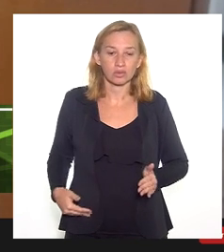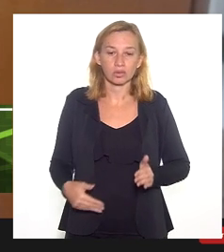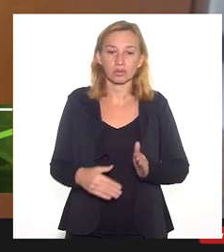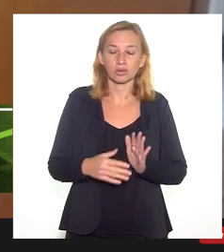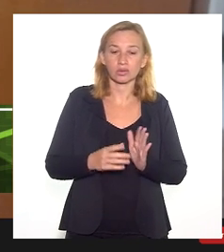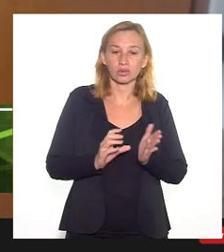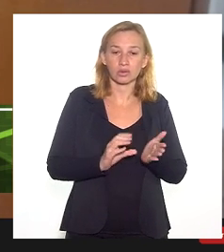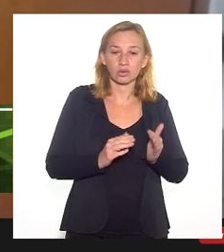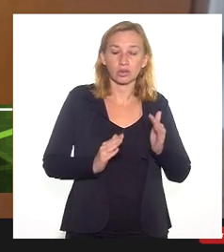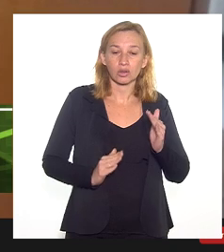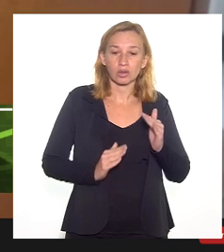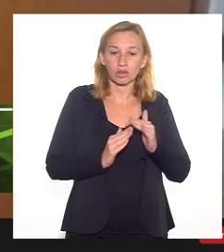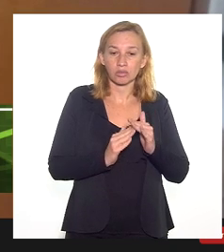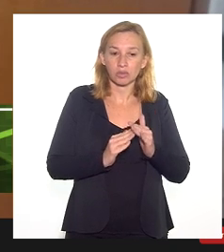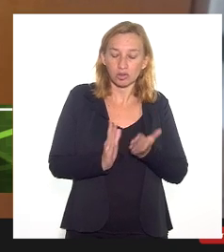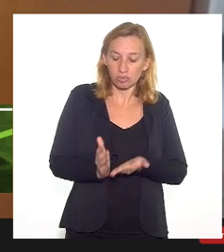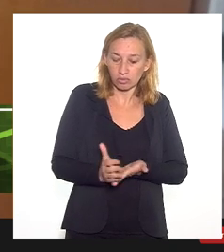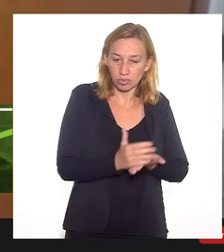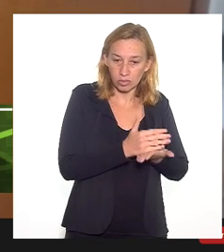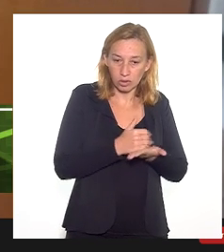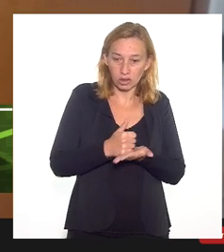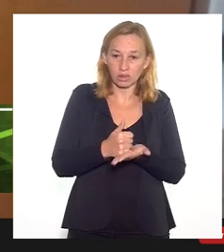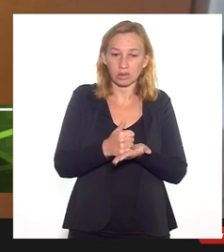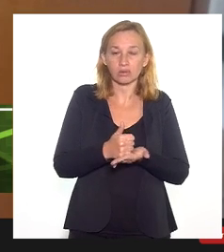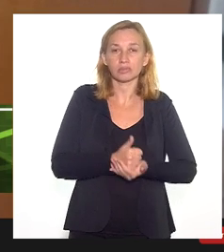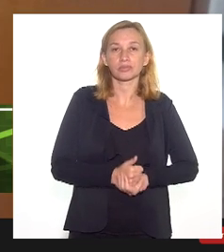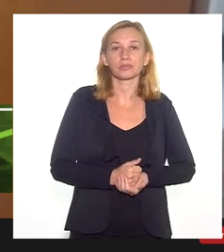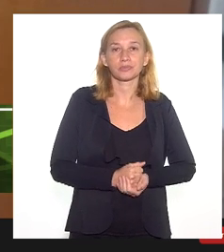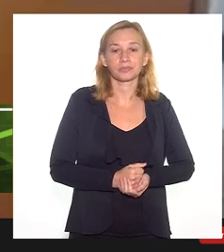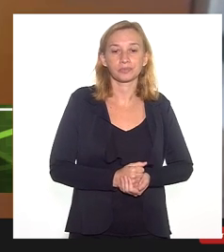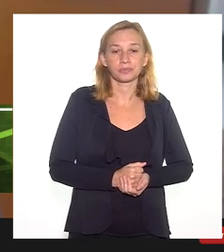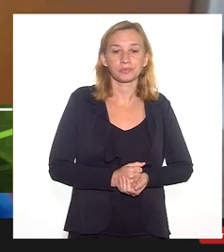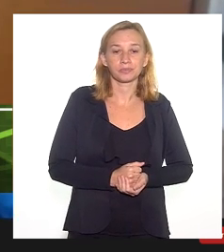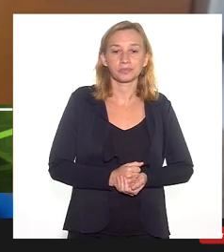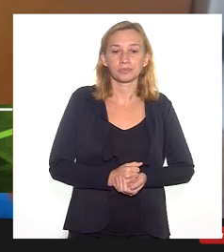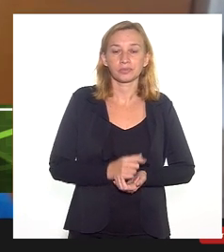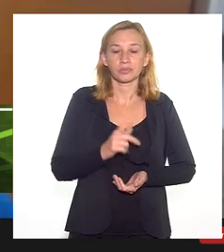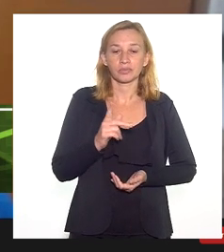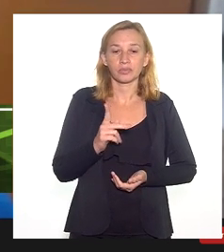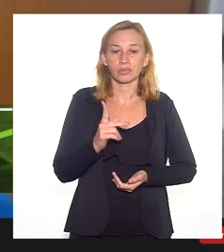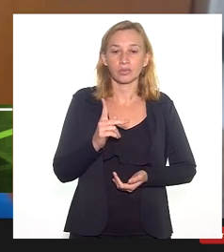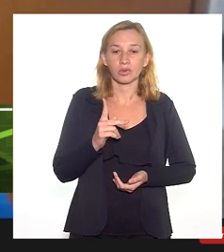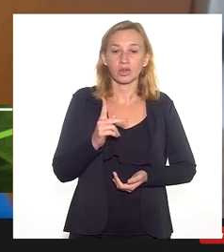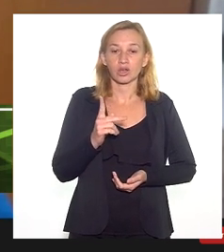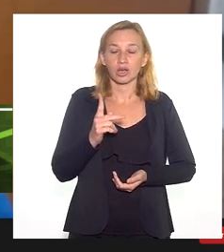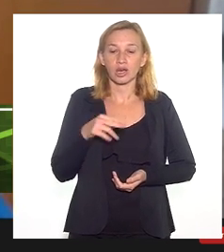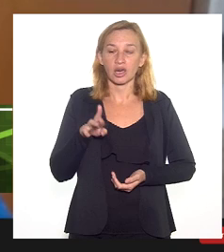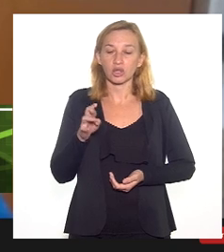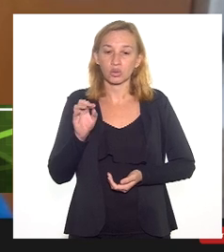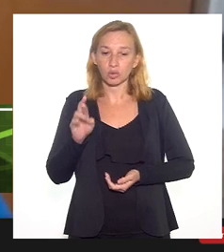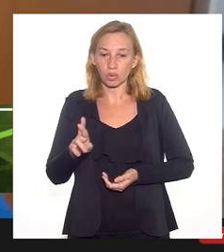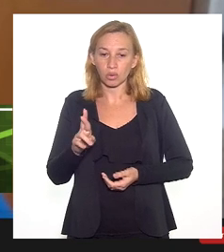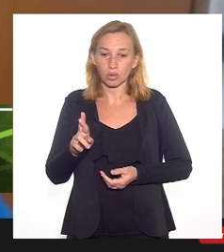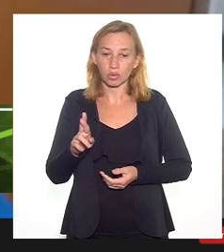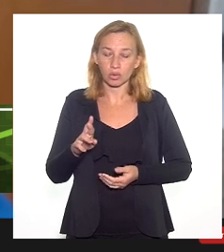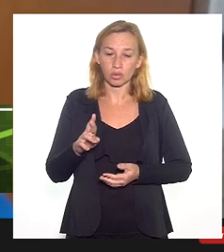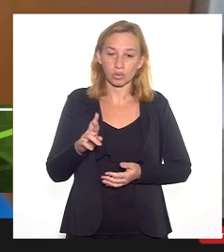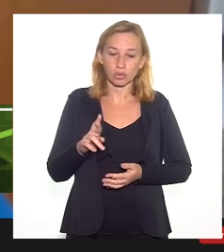percentual de frustração dessa arrecadação para que os reitores, por ato próprio,